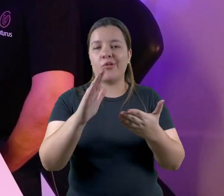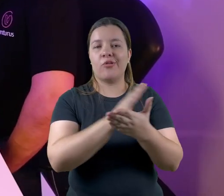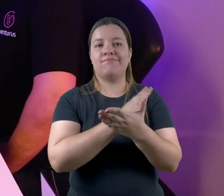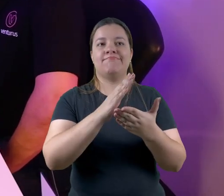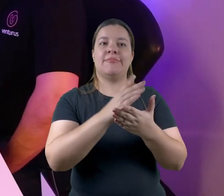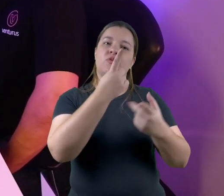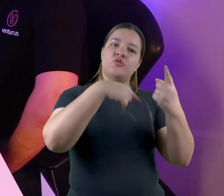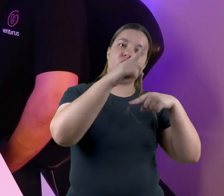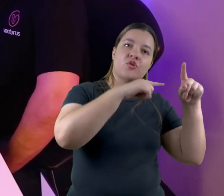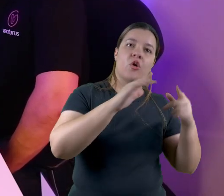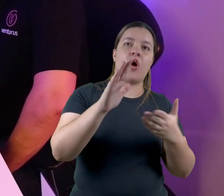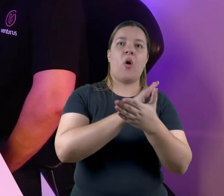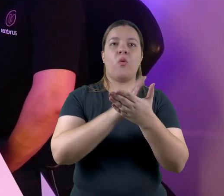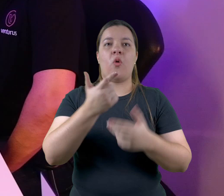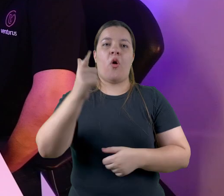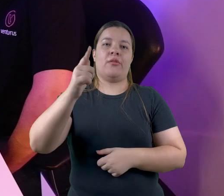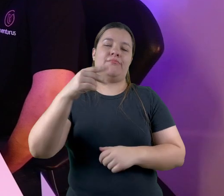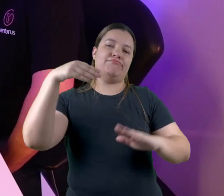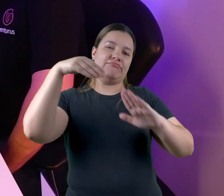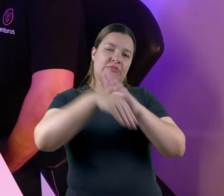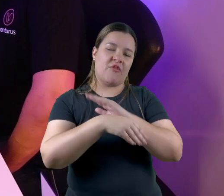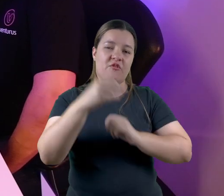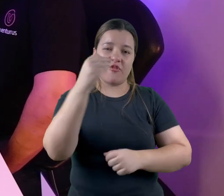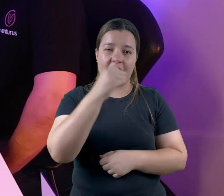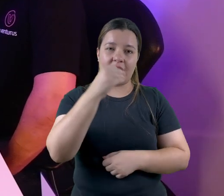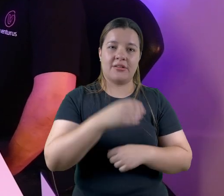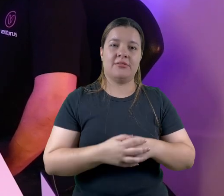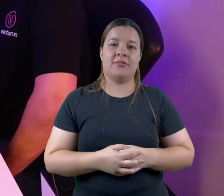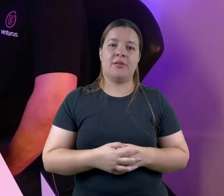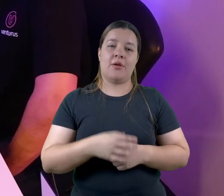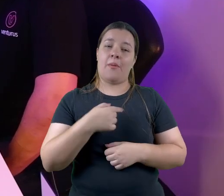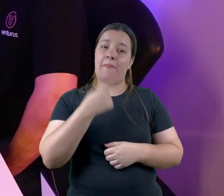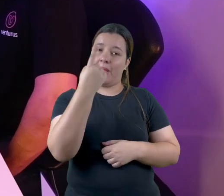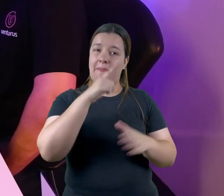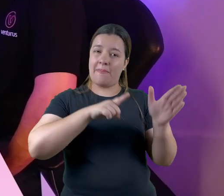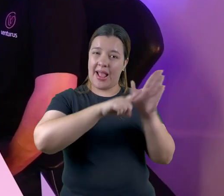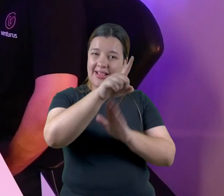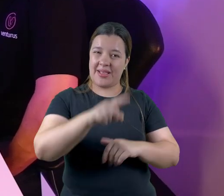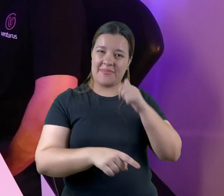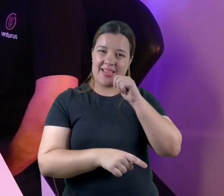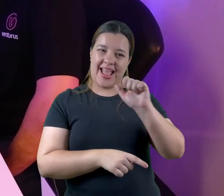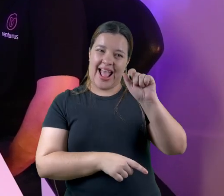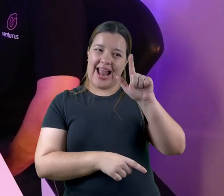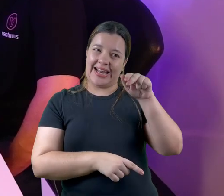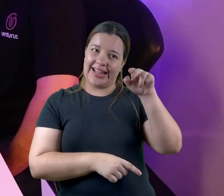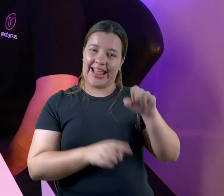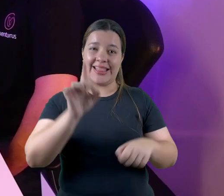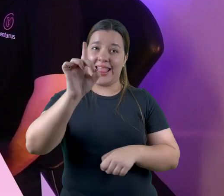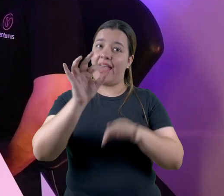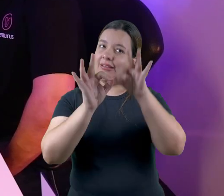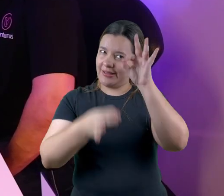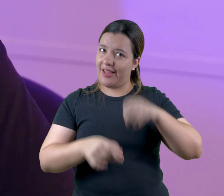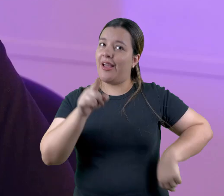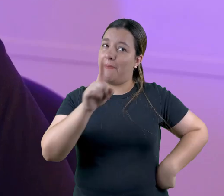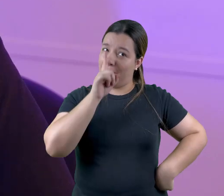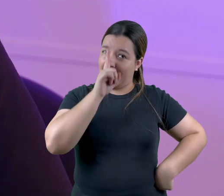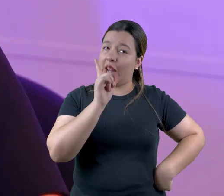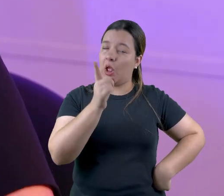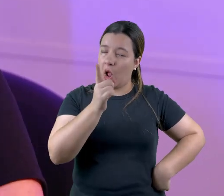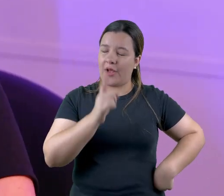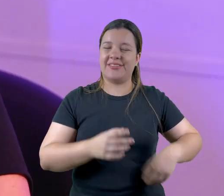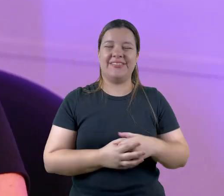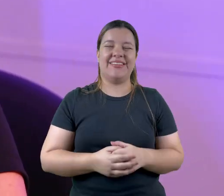alguns casos muito de sucesso outros Nem tanto mas assim que que eu vou começar com a Aline senão você Você domina o microfone a deis é fogo